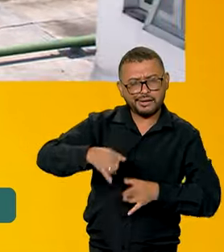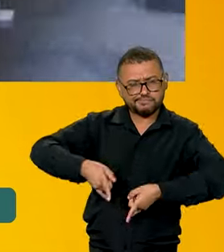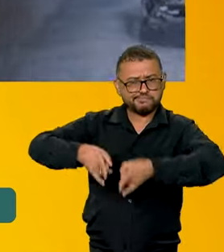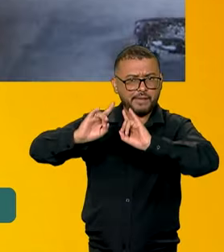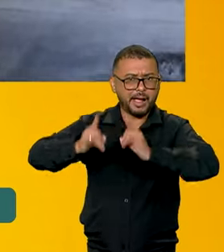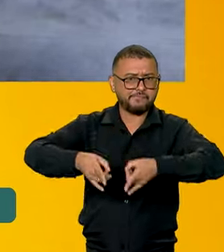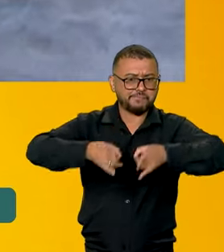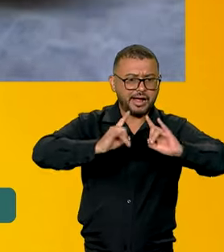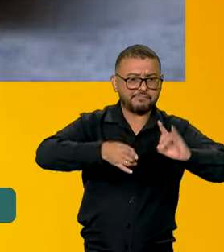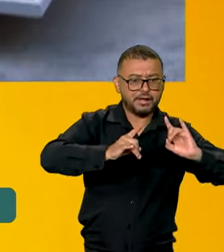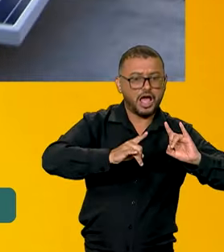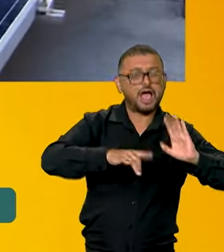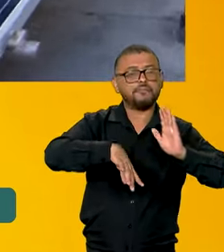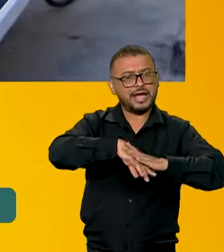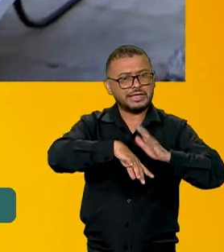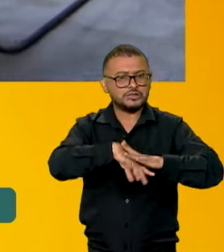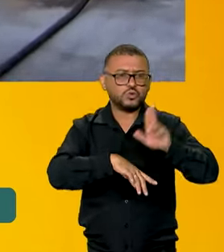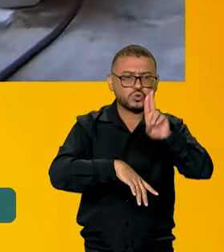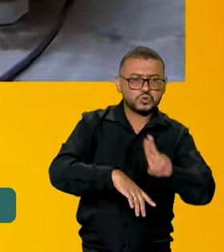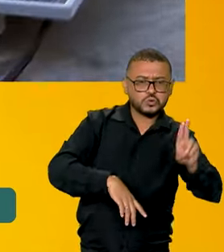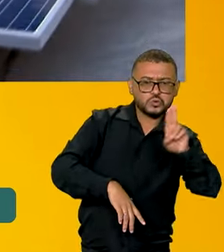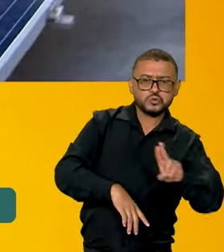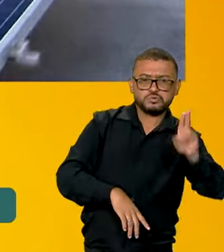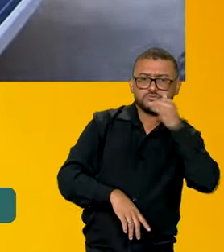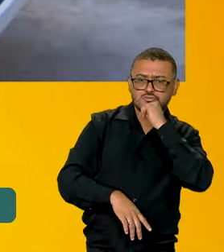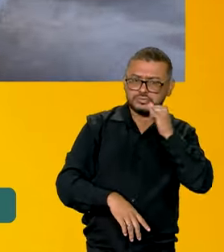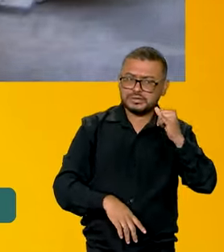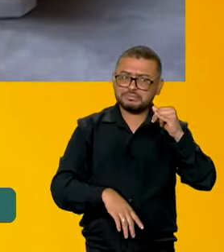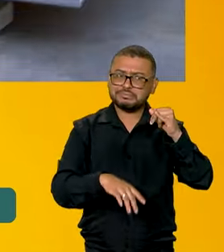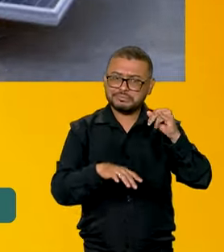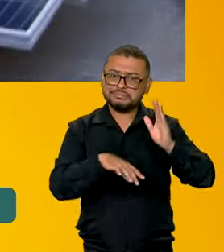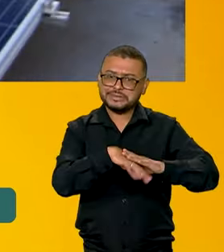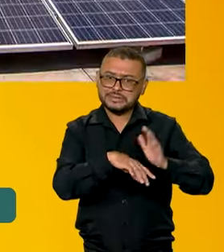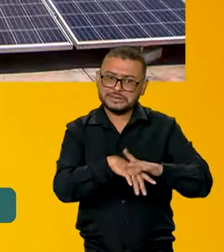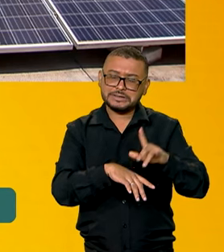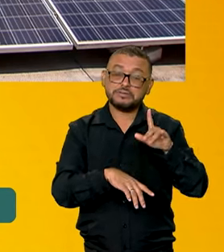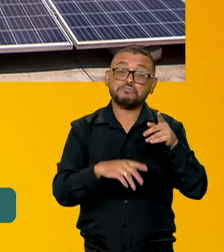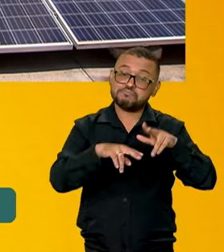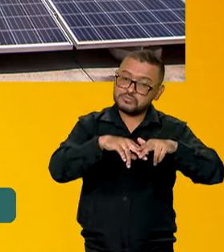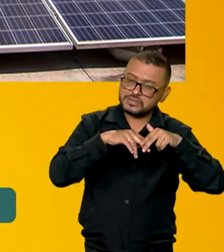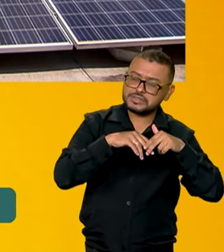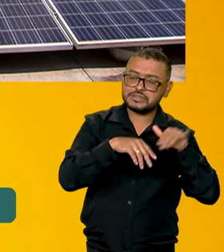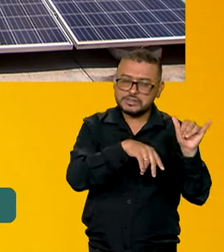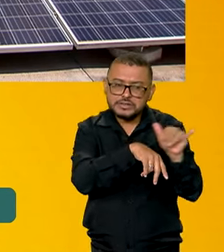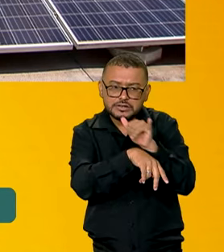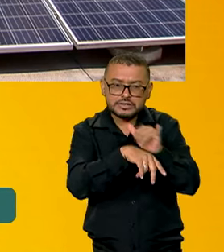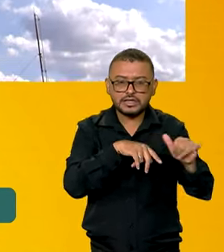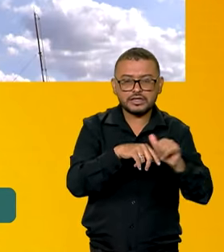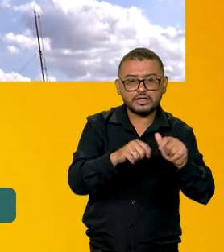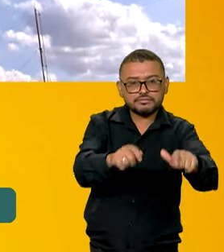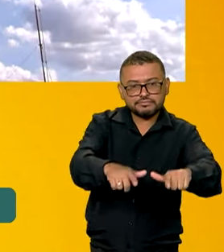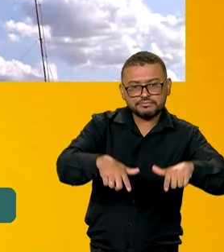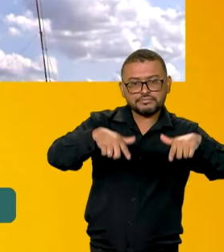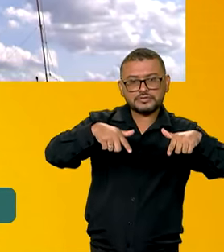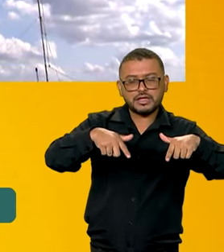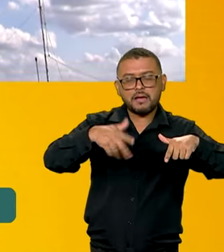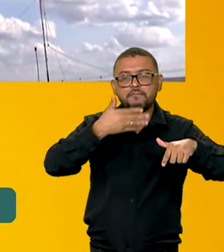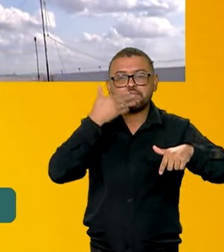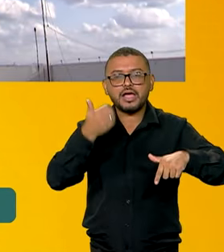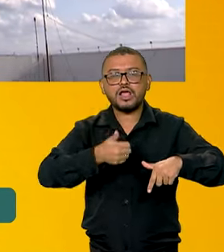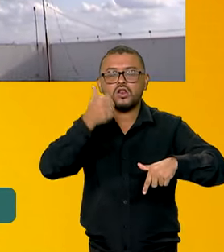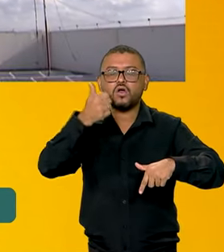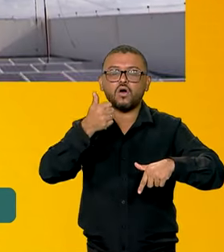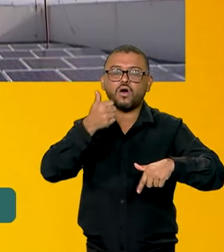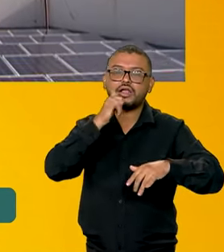quase metade do consumo de energia elétrica no país. Por isso, a importância de promover a